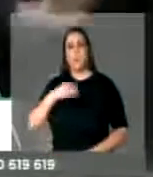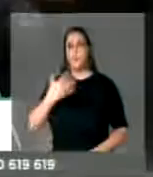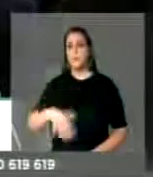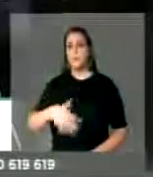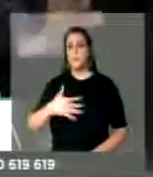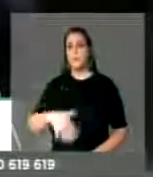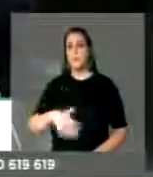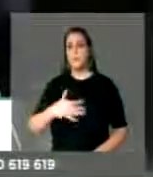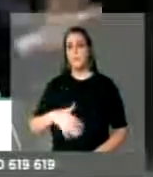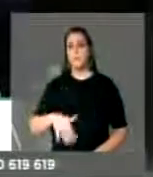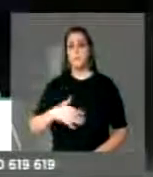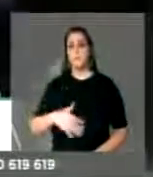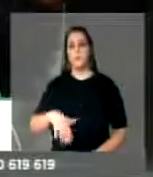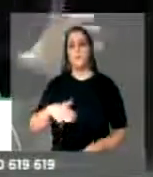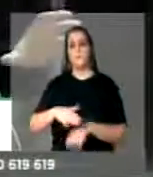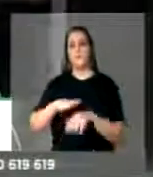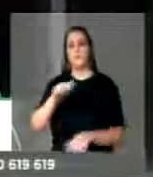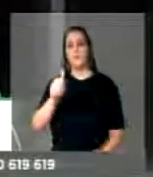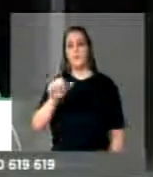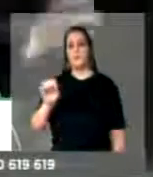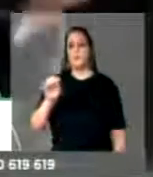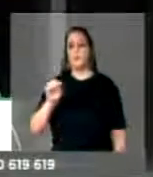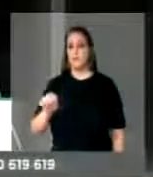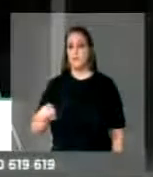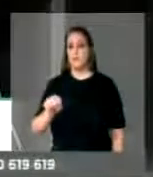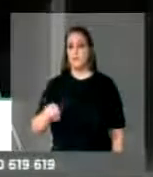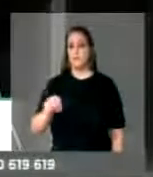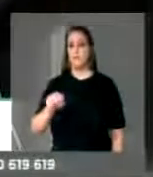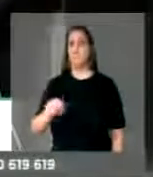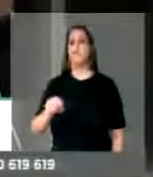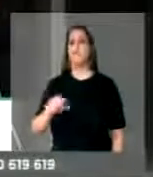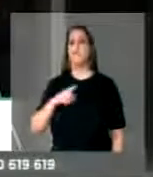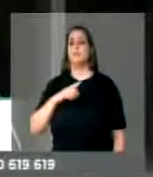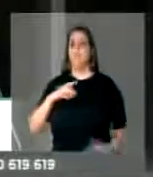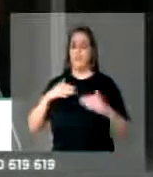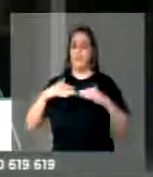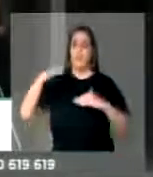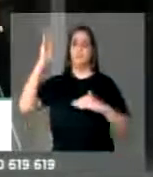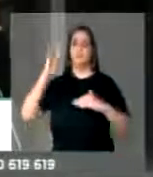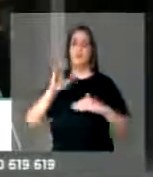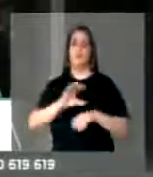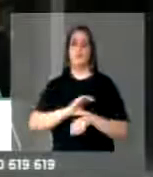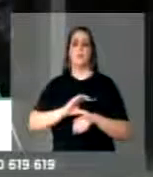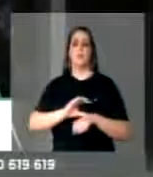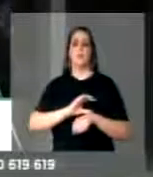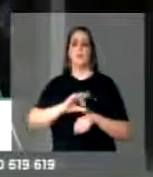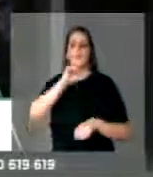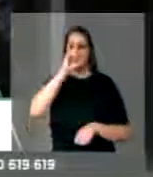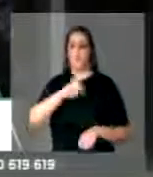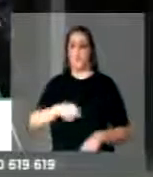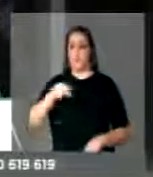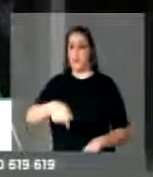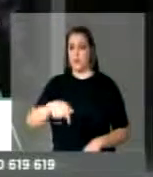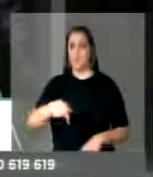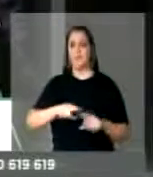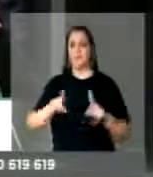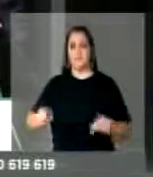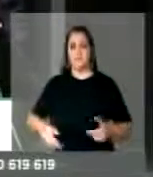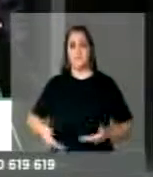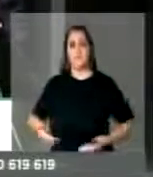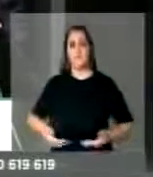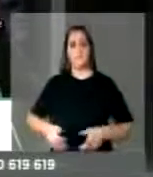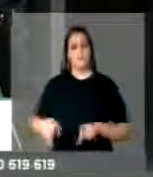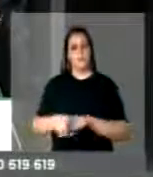de 10 mil magistrados no Brasil recebem acima do teto constitucional. Aqui nesta casa, servidores recebem acima do